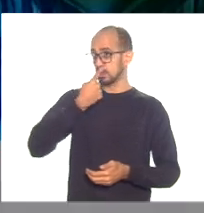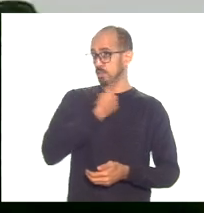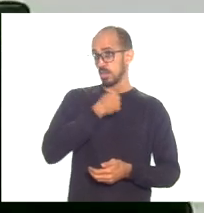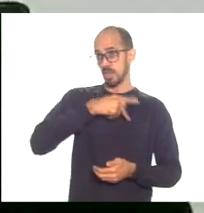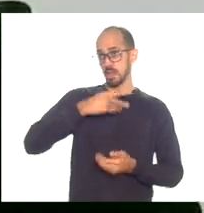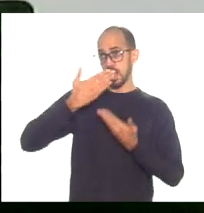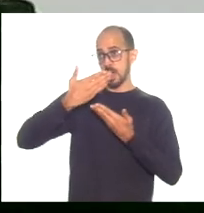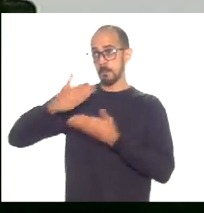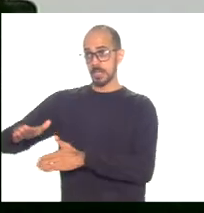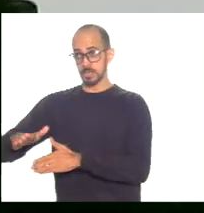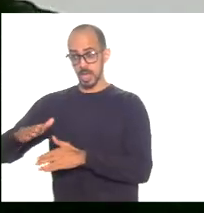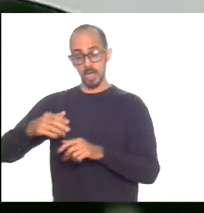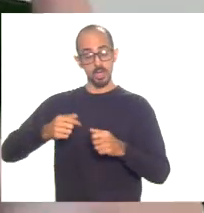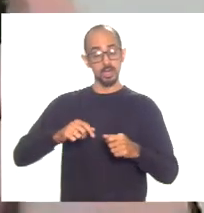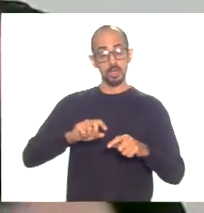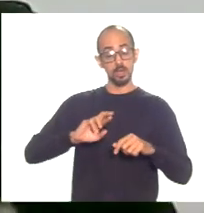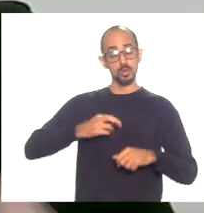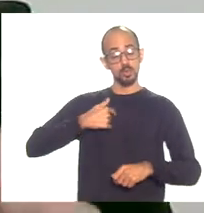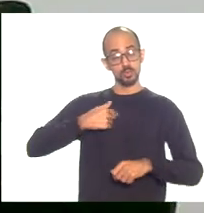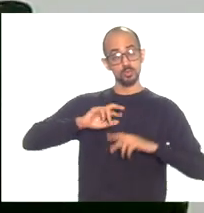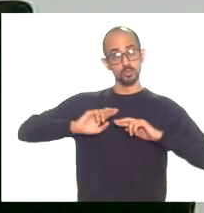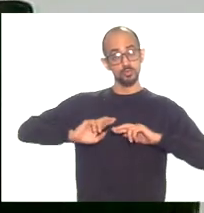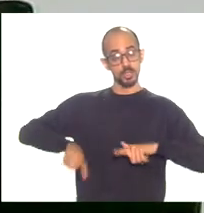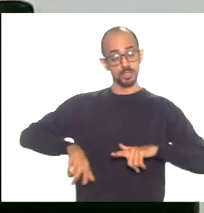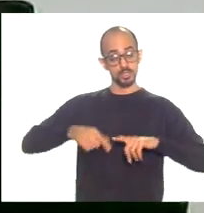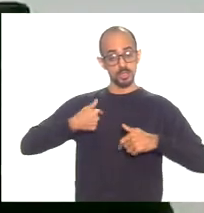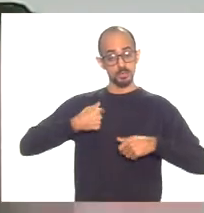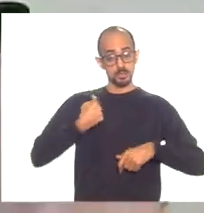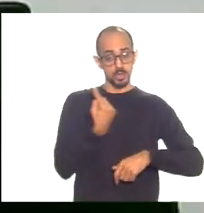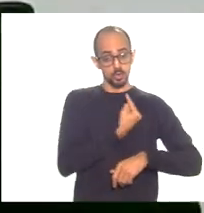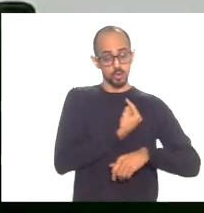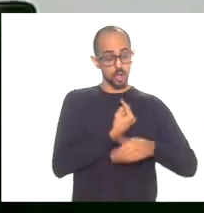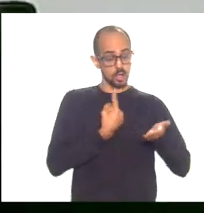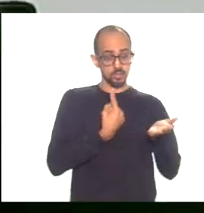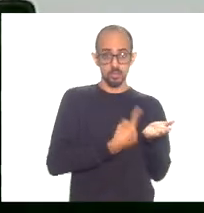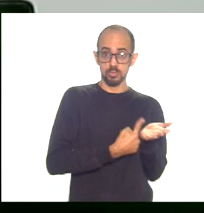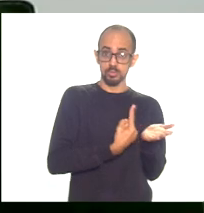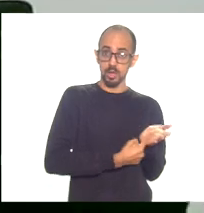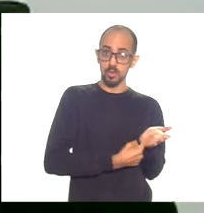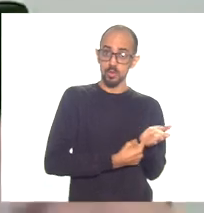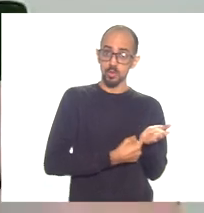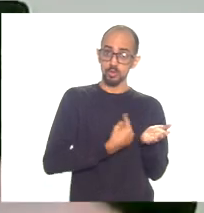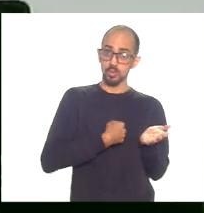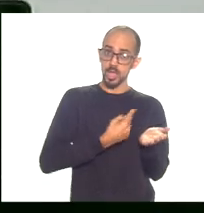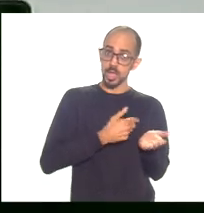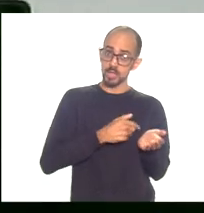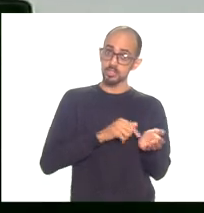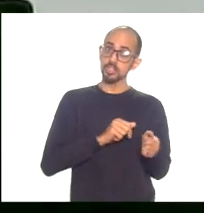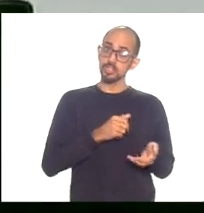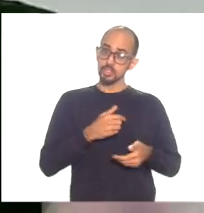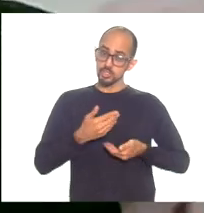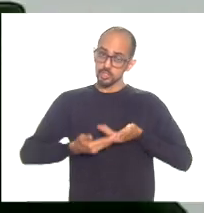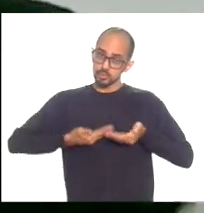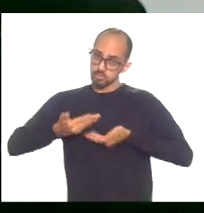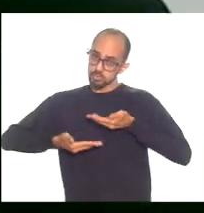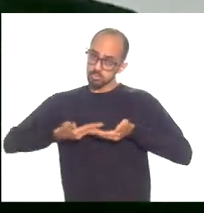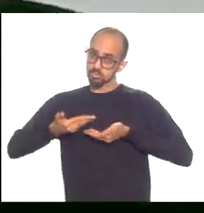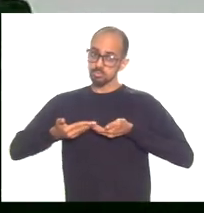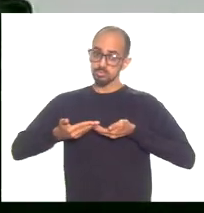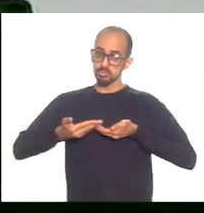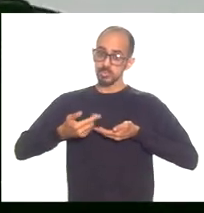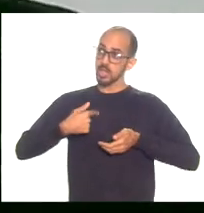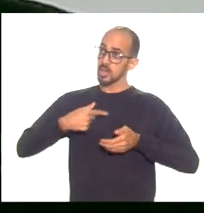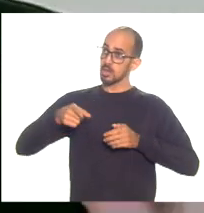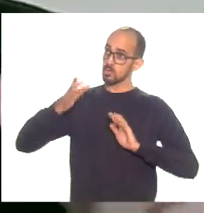nenhuma. Pelo contrário, o nosso entendimento foi buscar consenso desde o início, dizendo a Vossa Excelência, inclusive, lhe